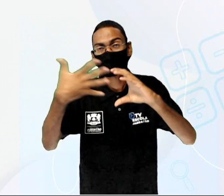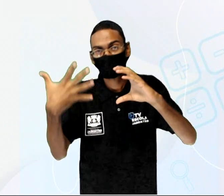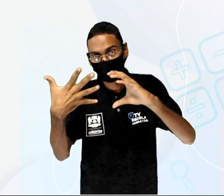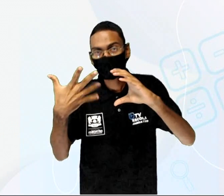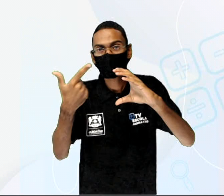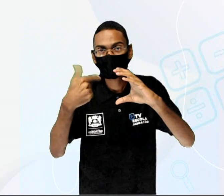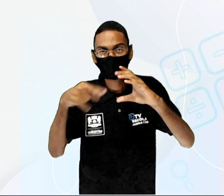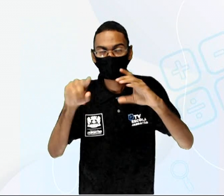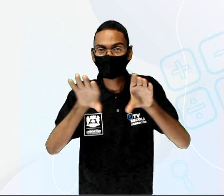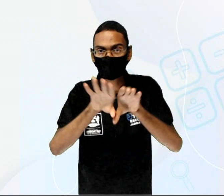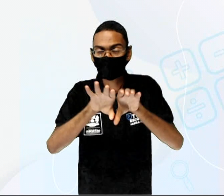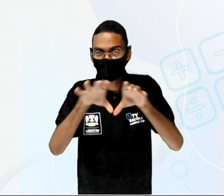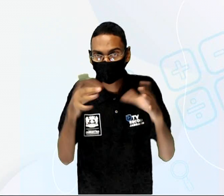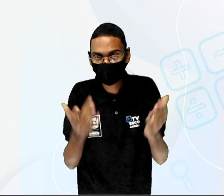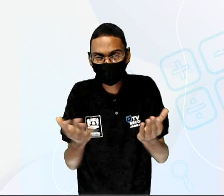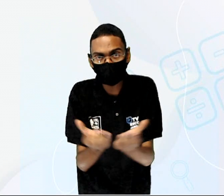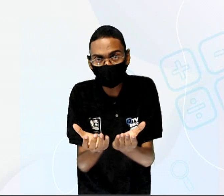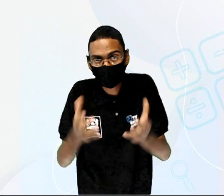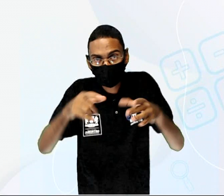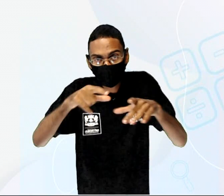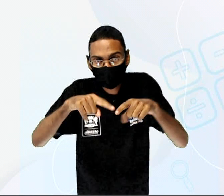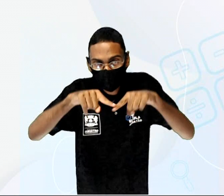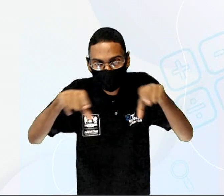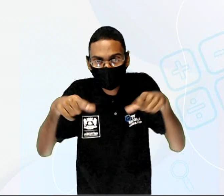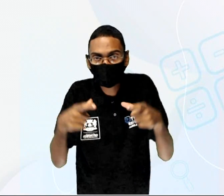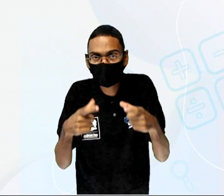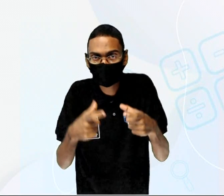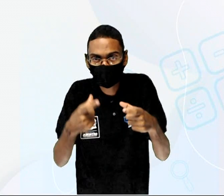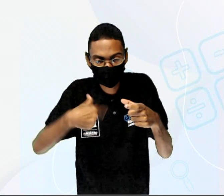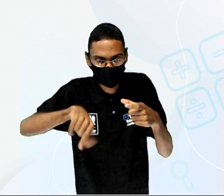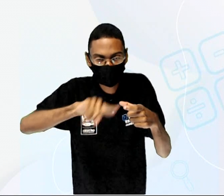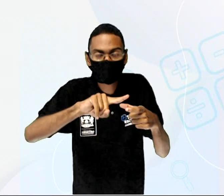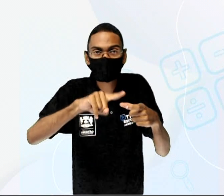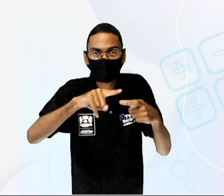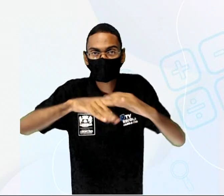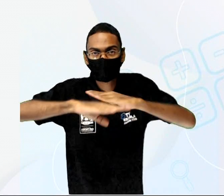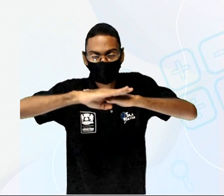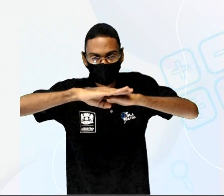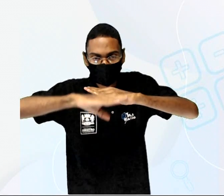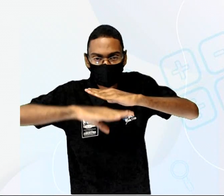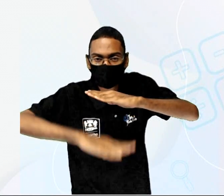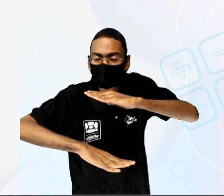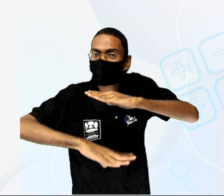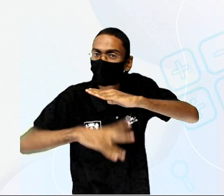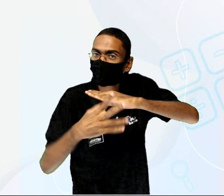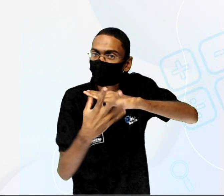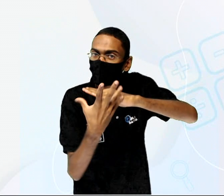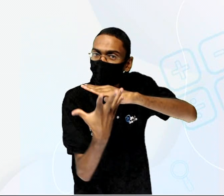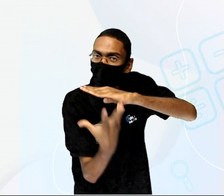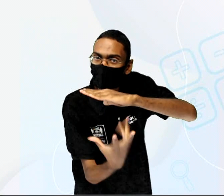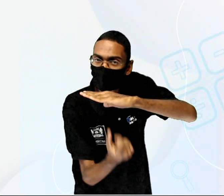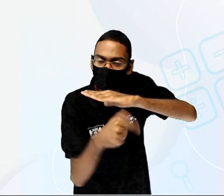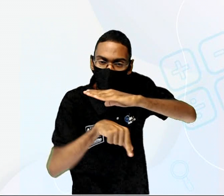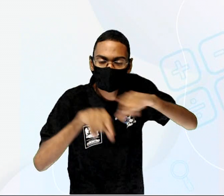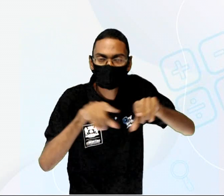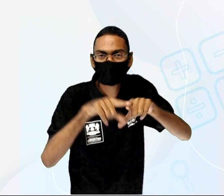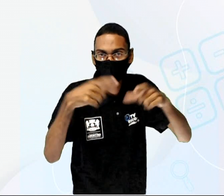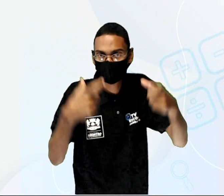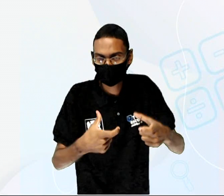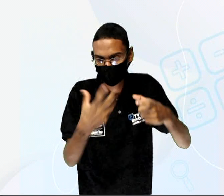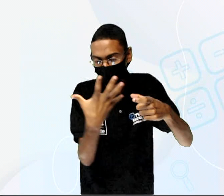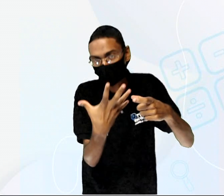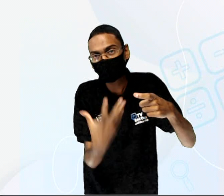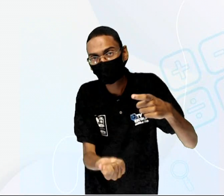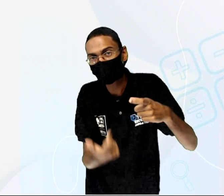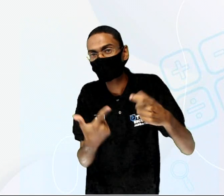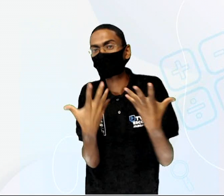áreas mais baixas, onde vão receber muitos sedimentos, tá? Essa área recebe